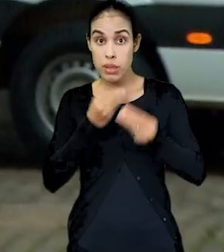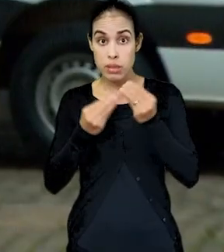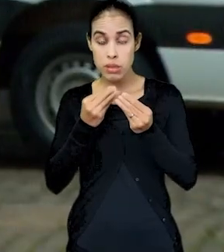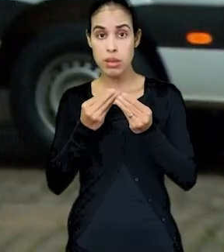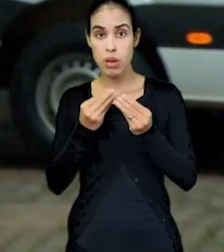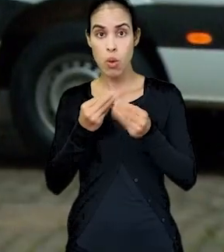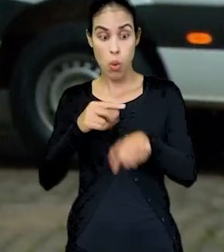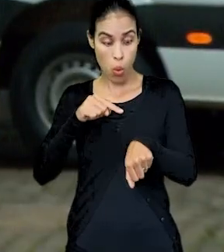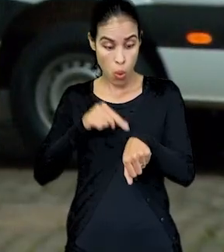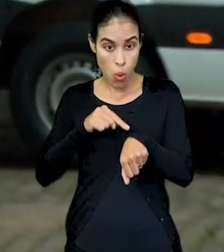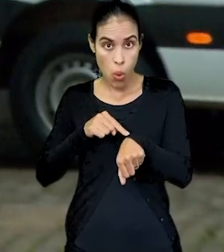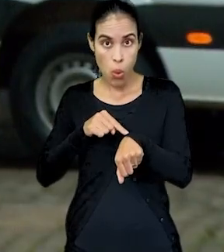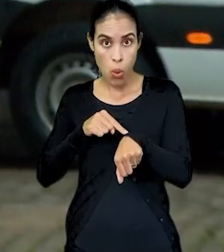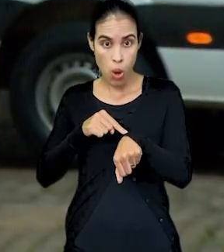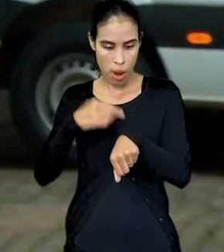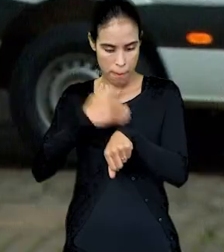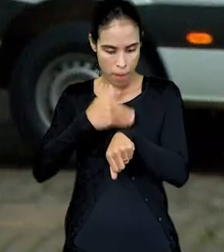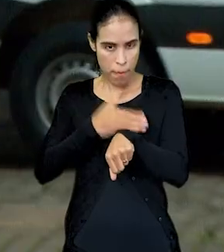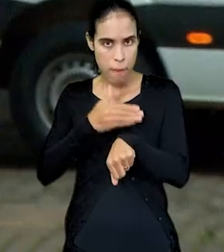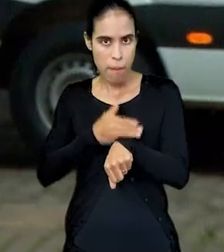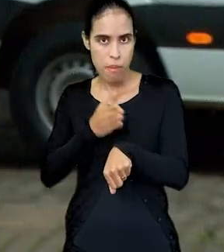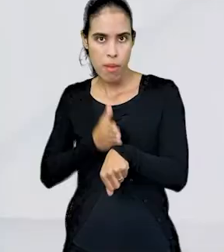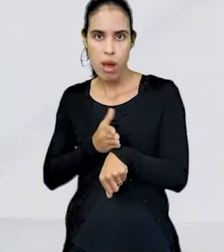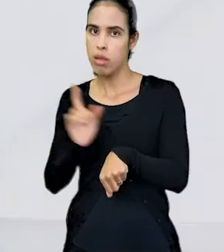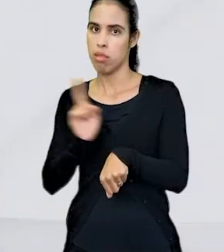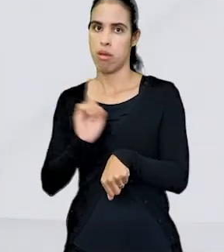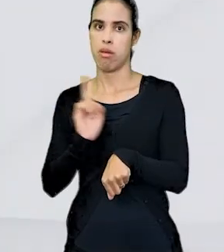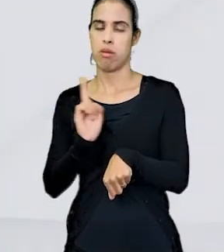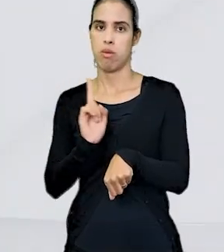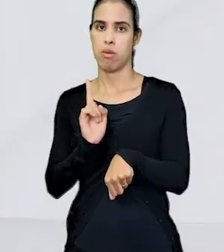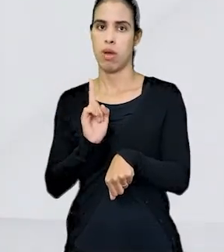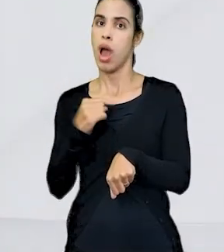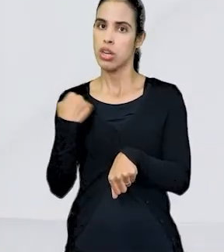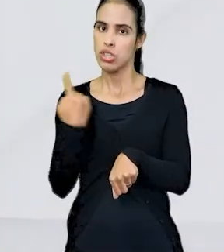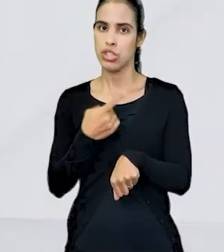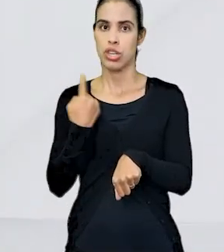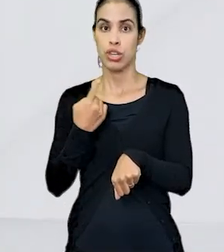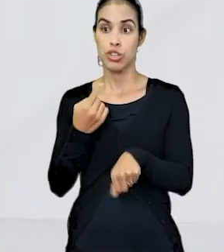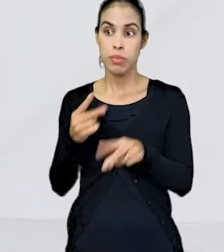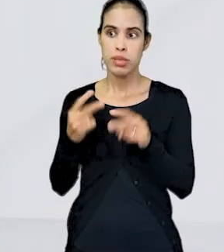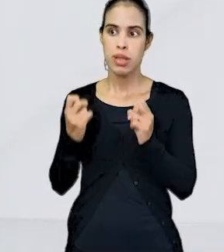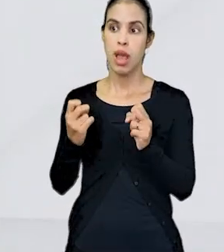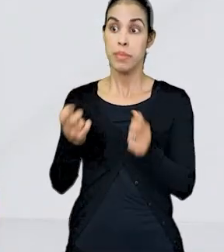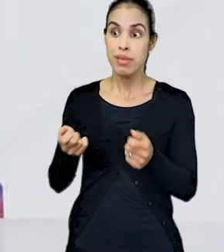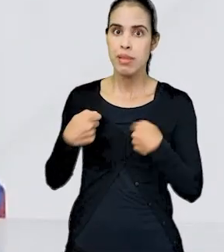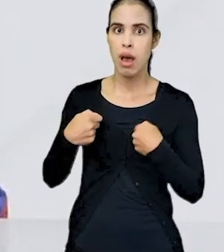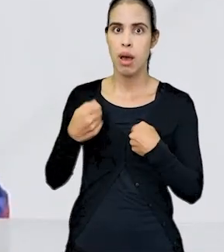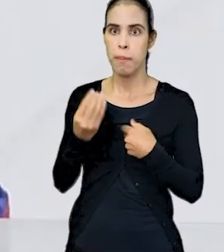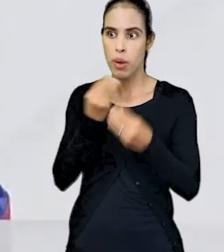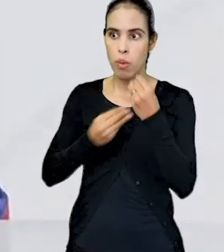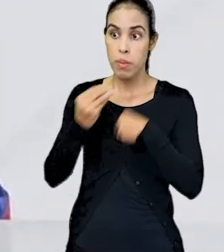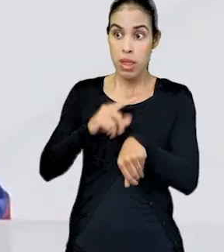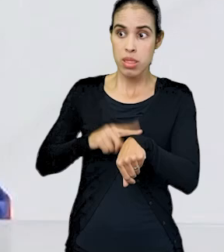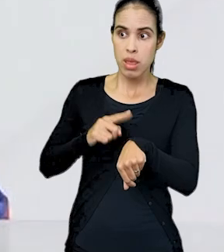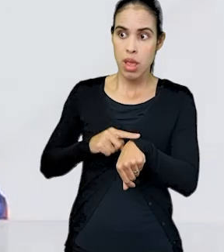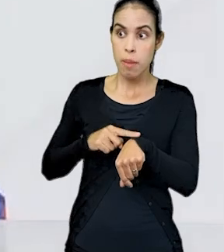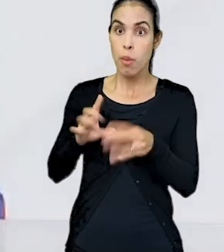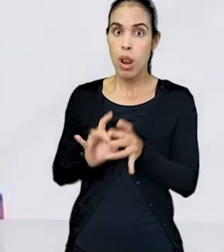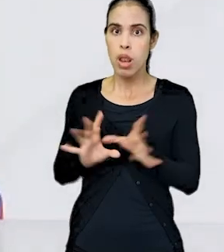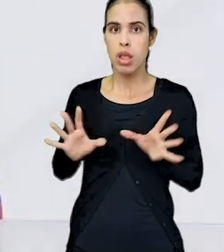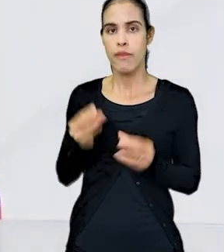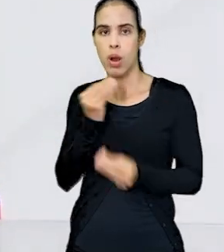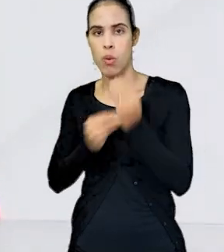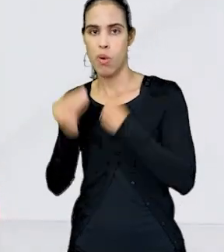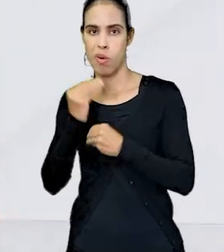é pautada em horários. Então a gente se alimenta no tempo que tem uma brecha ali. Quando a gente não está